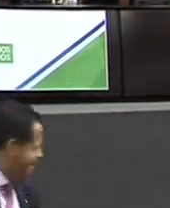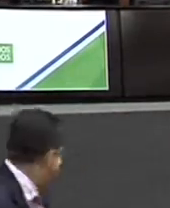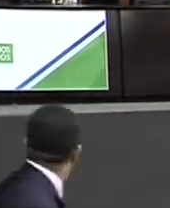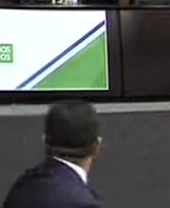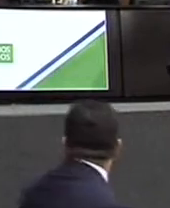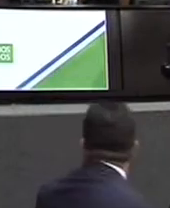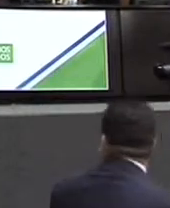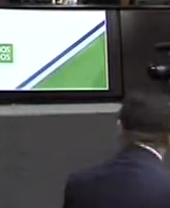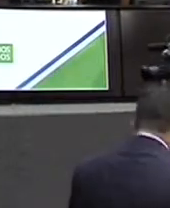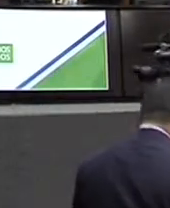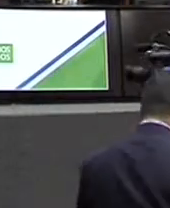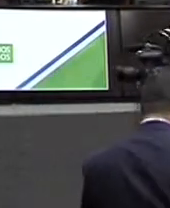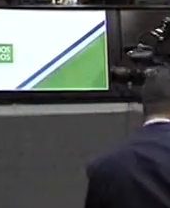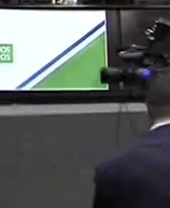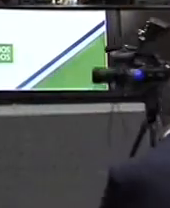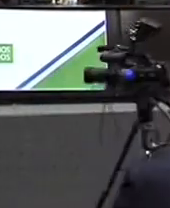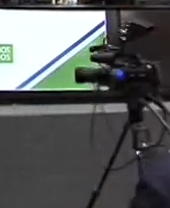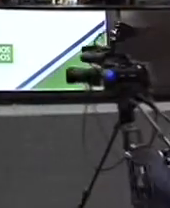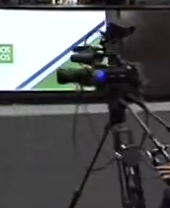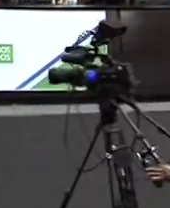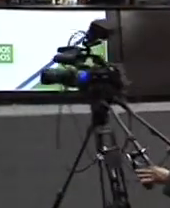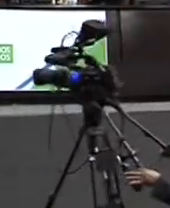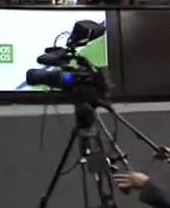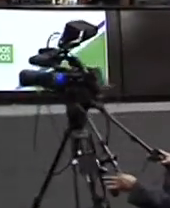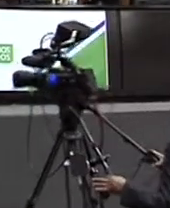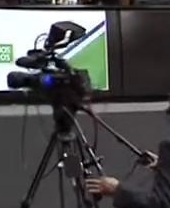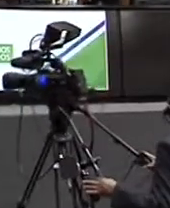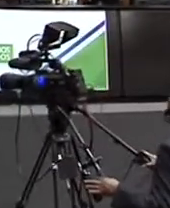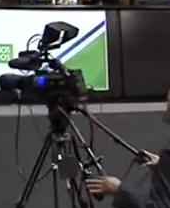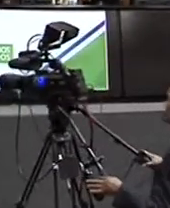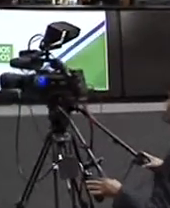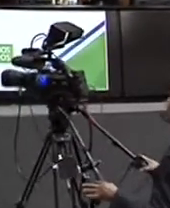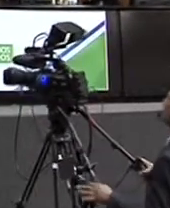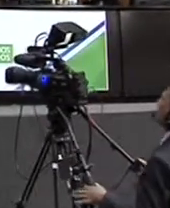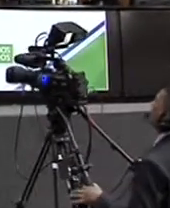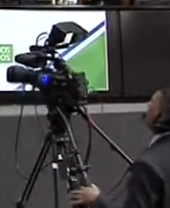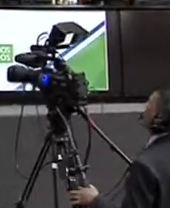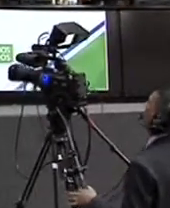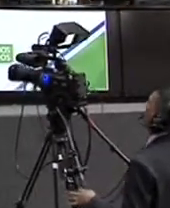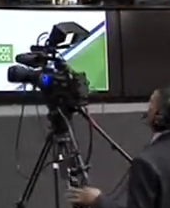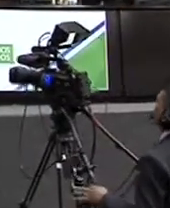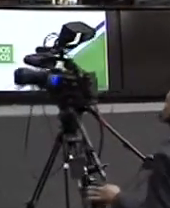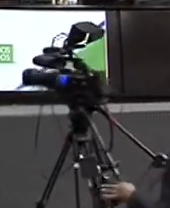Autoridades presentes, senhoras, senhores, boa tarde.